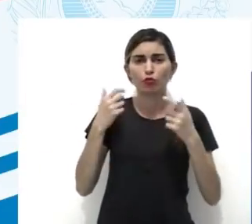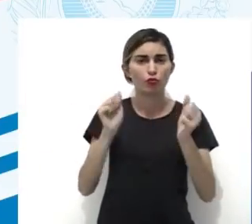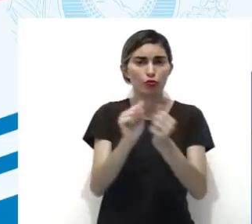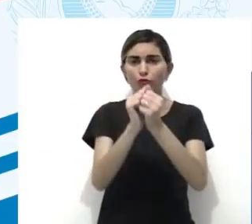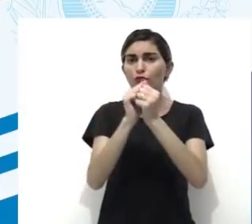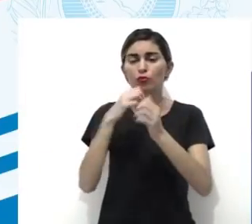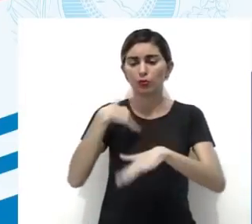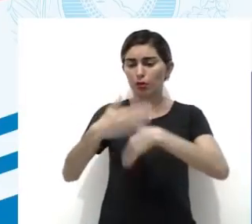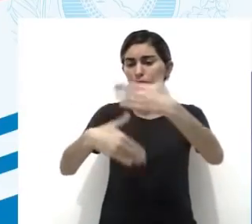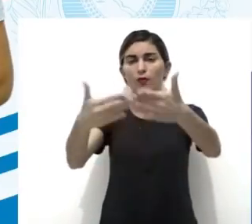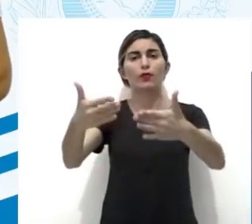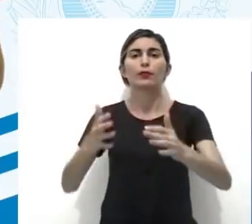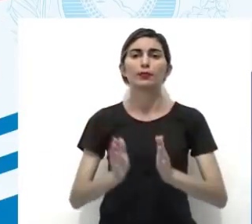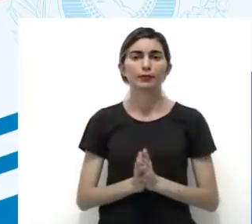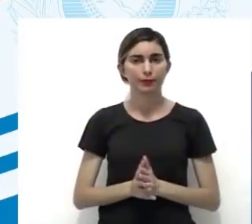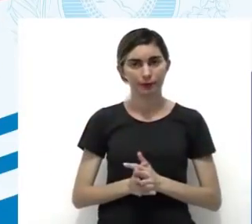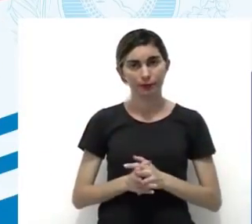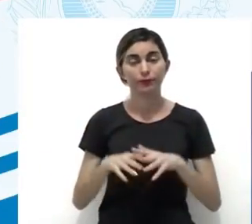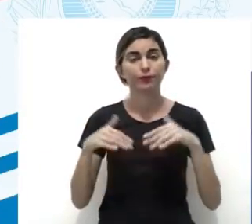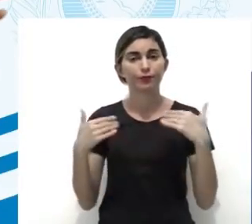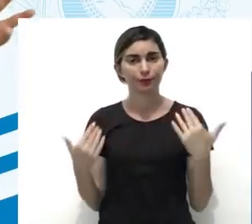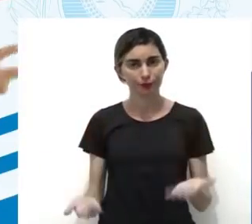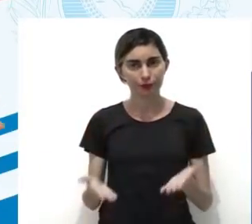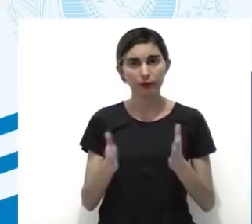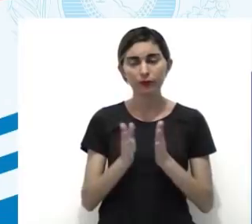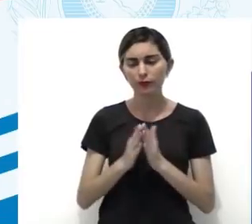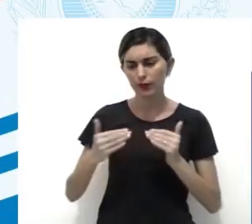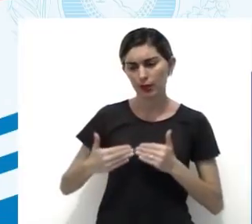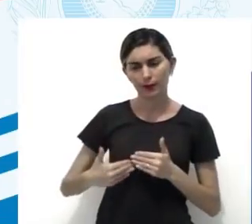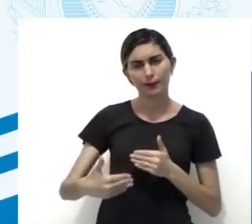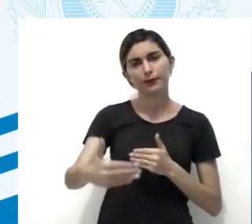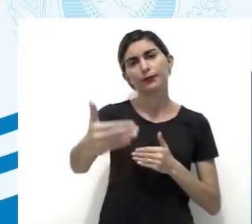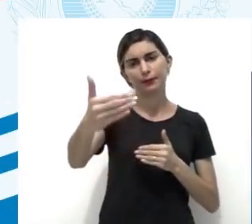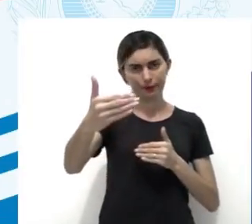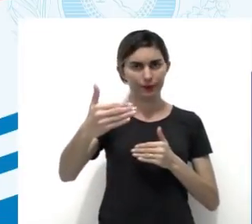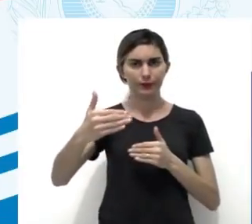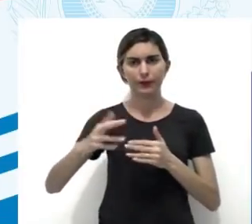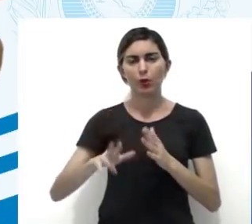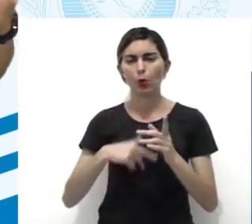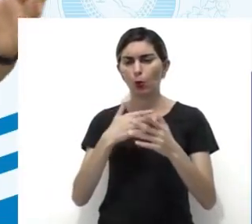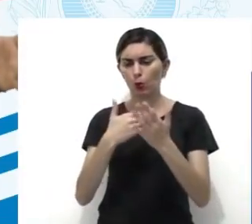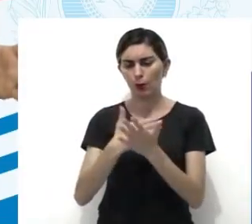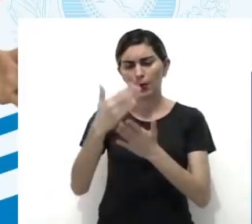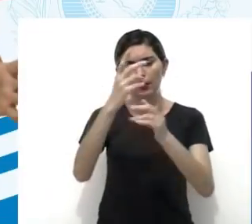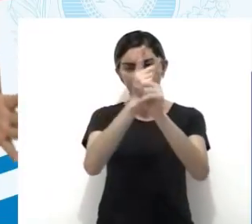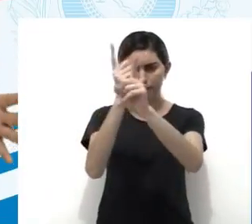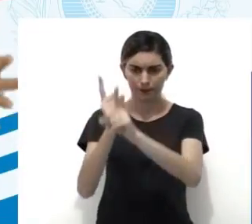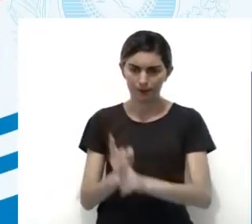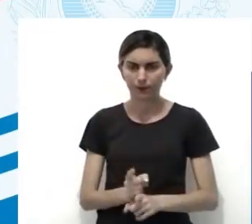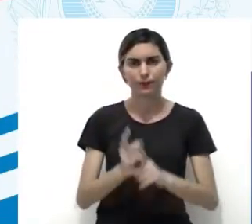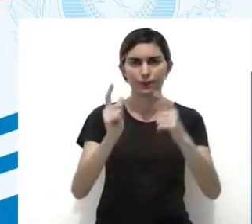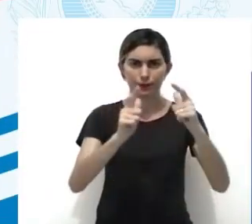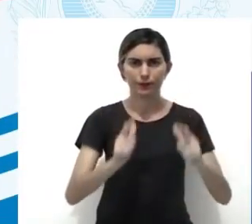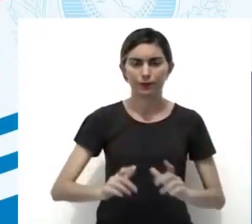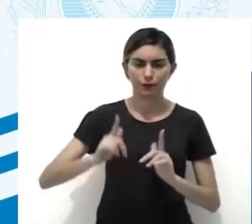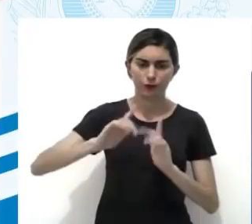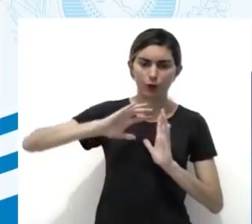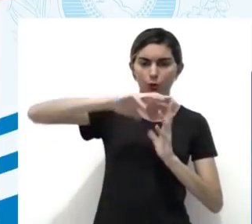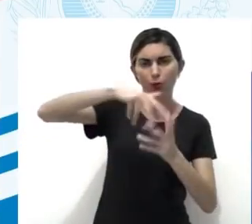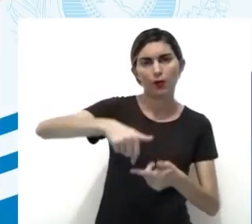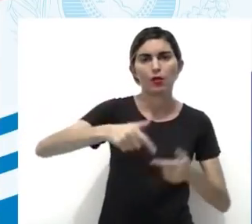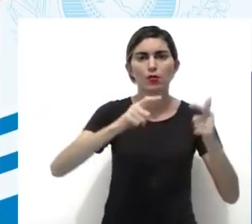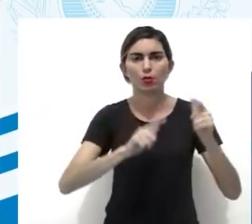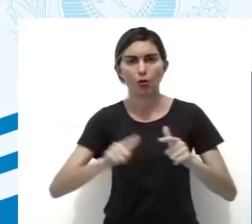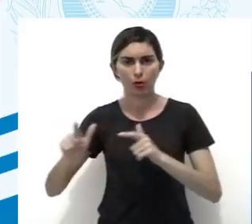esse desenvolvimento. Então, a partir daí a gente começa a identificar espaços globais e espaços